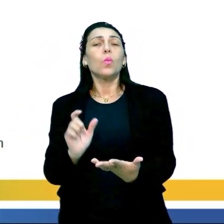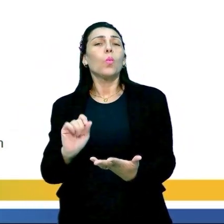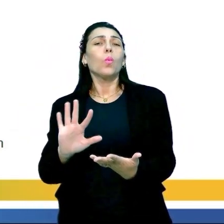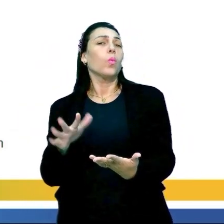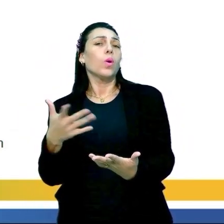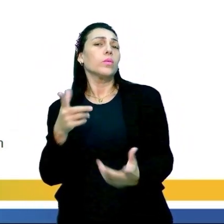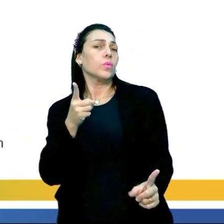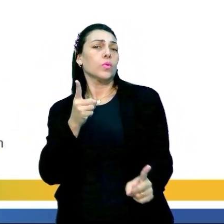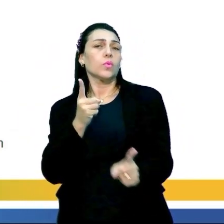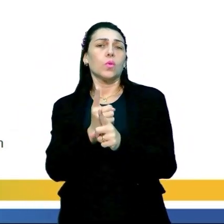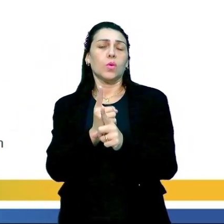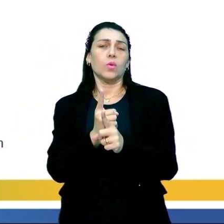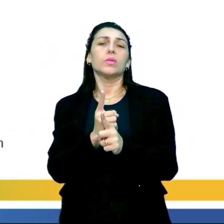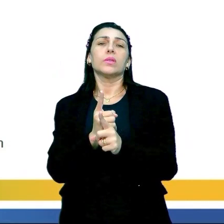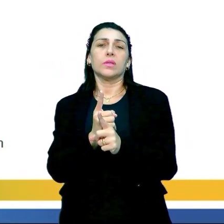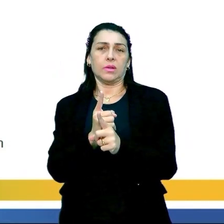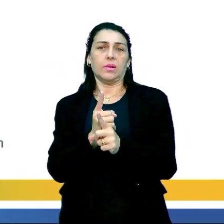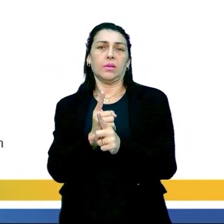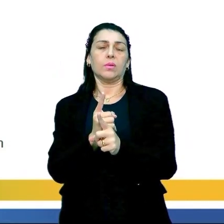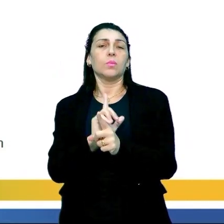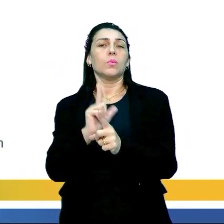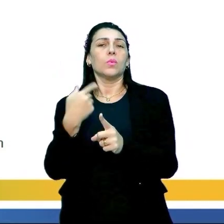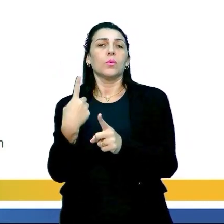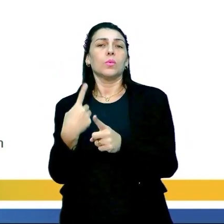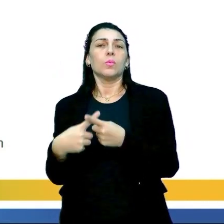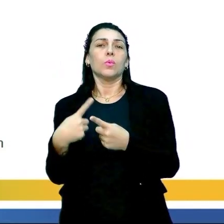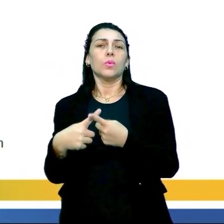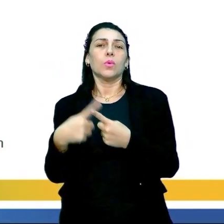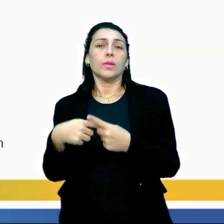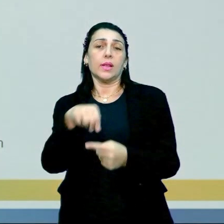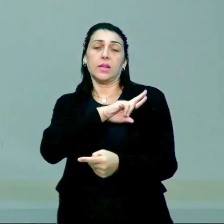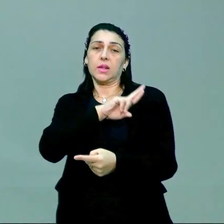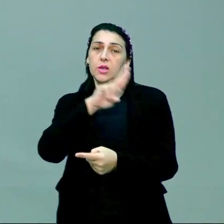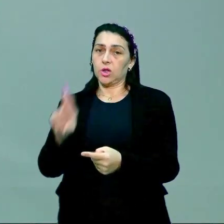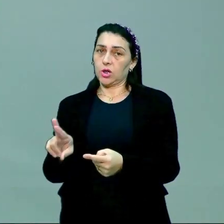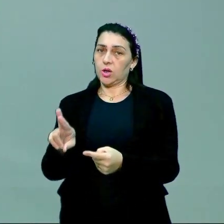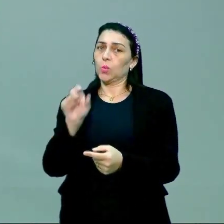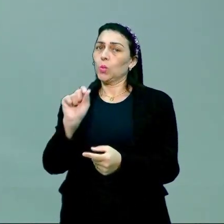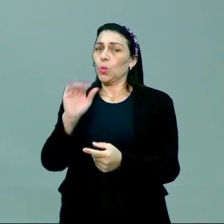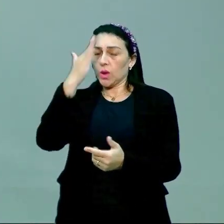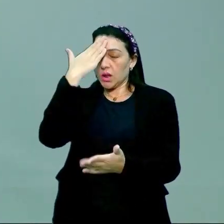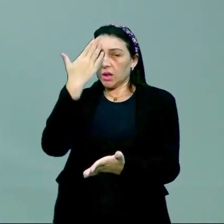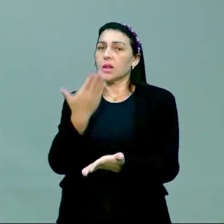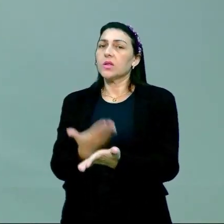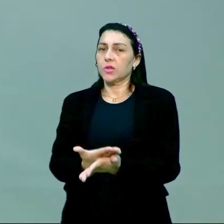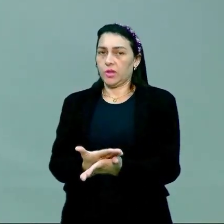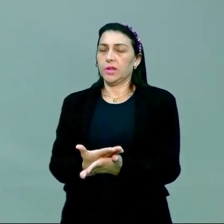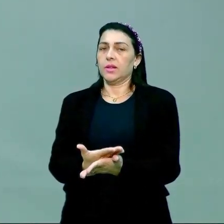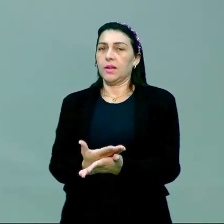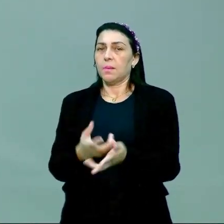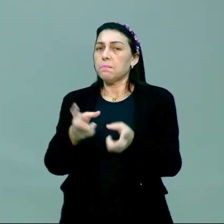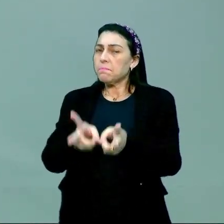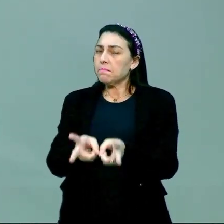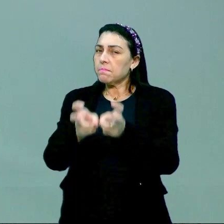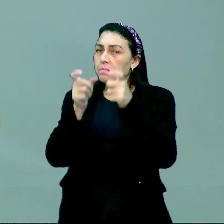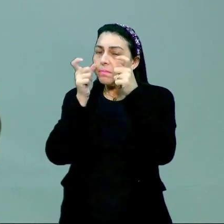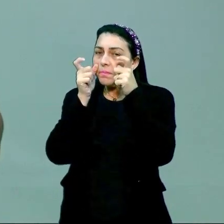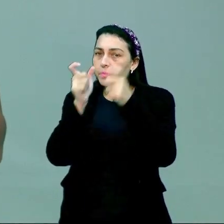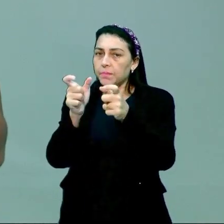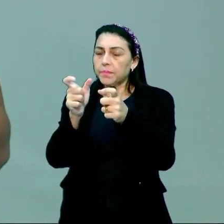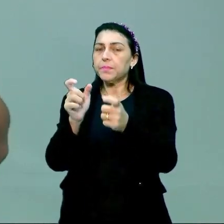se encontram paramentados por conta dos preceitos religiosos. Então prestem bem atenção.